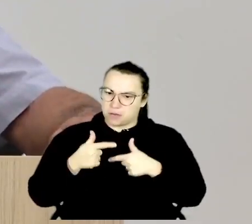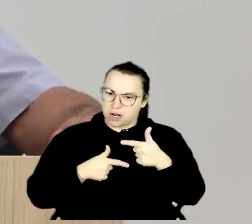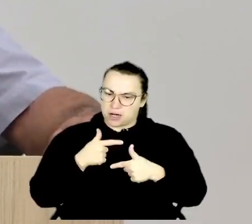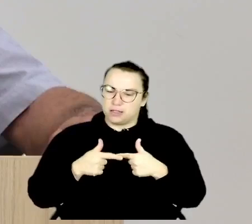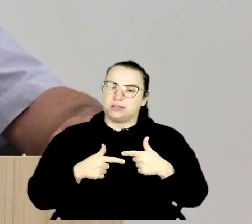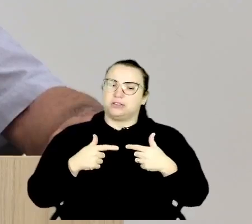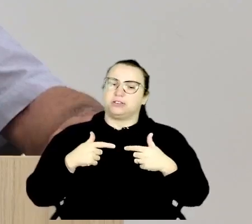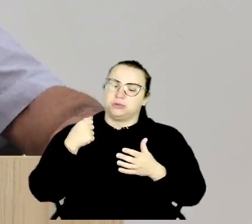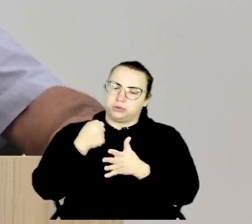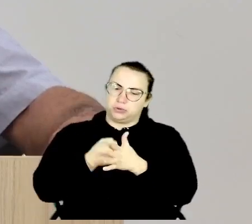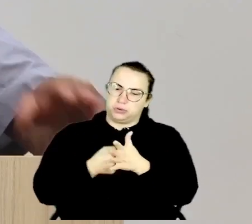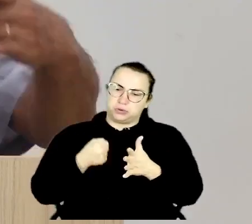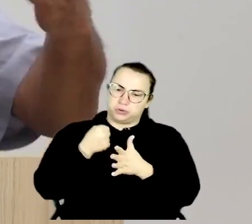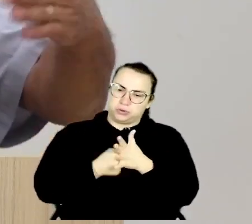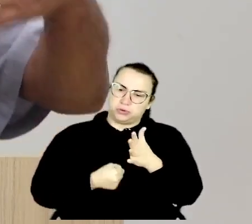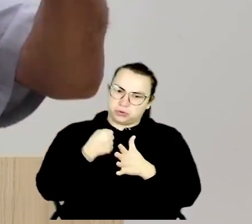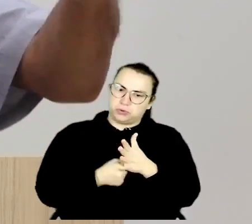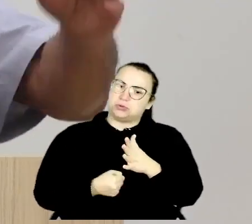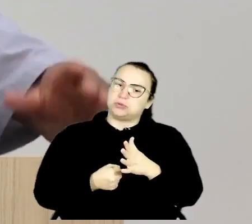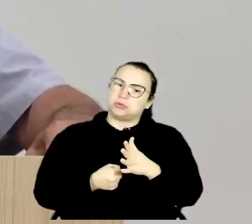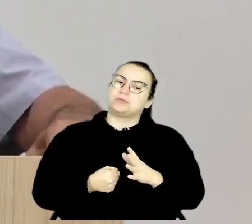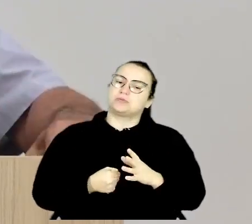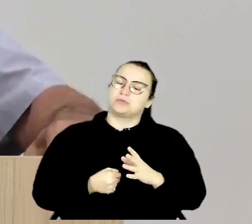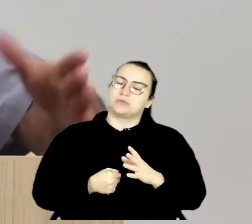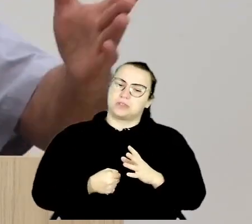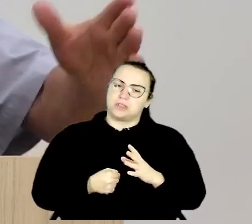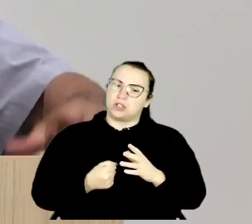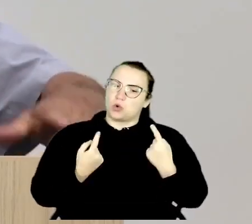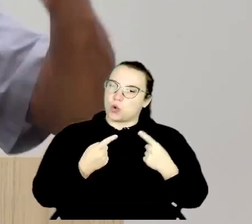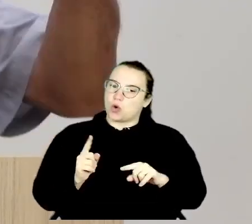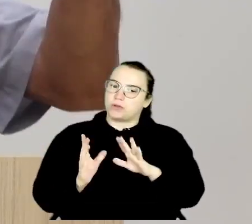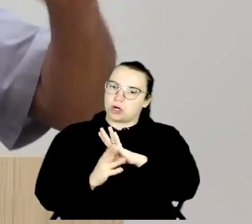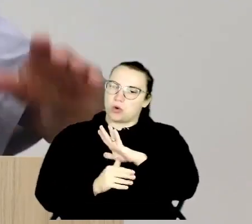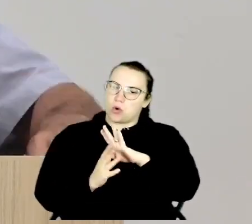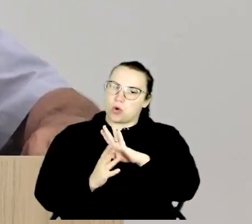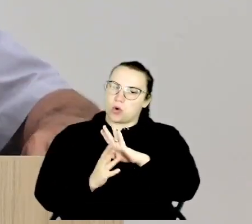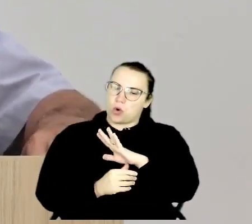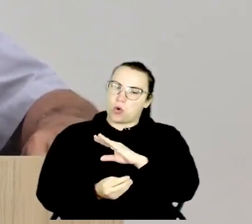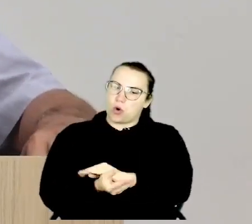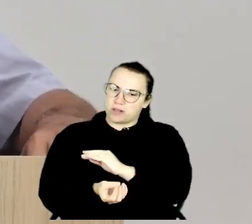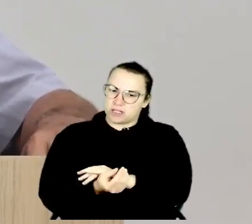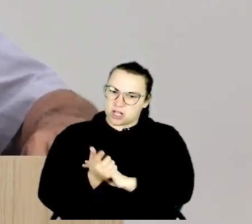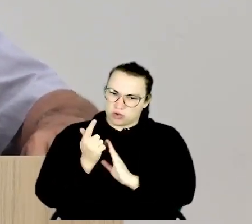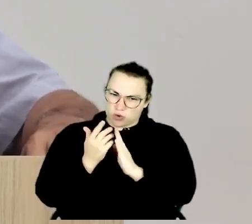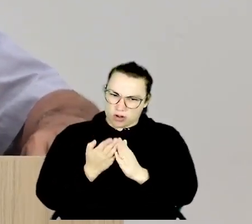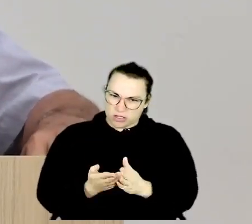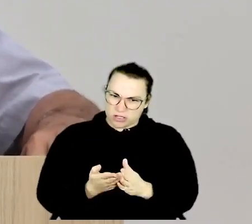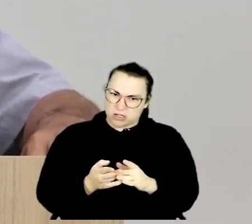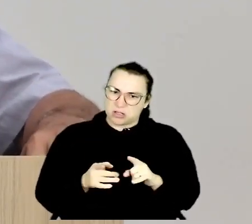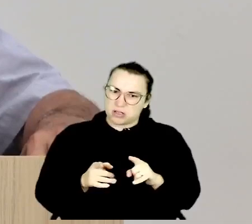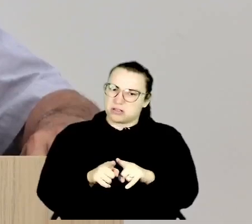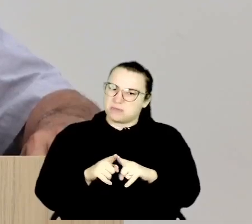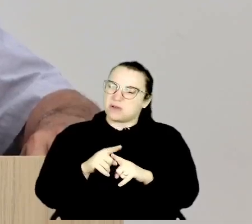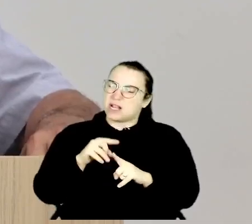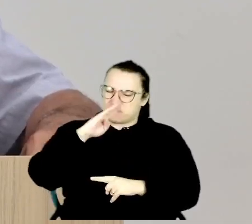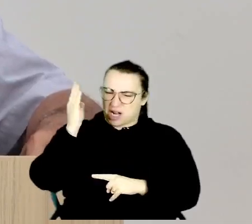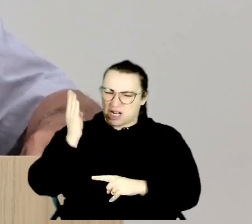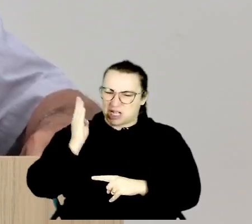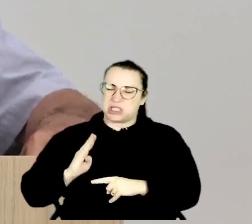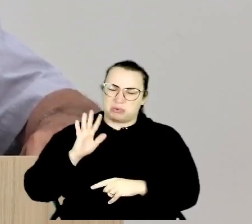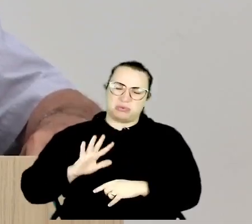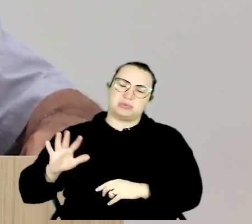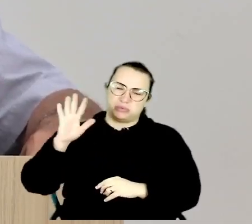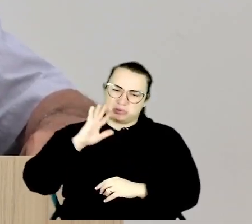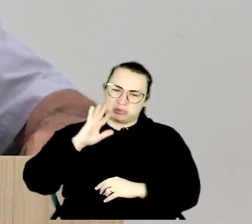lutando pela corrupção que existe não só em Guaíra, a nível de Brasil na política brasileira. Não estamos falando de